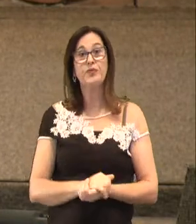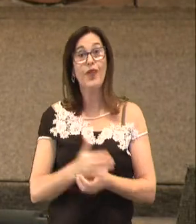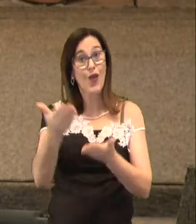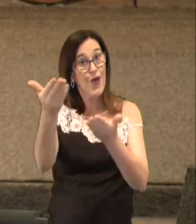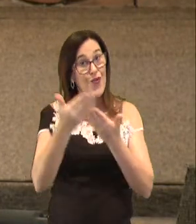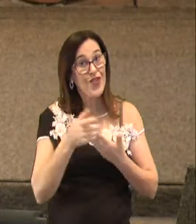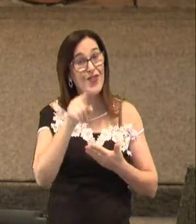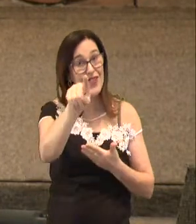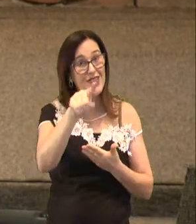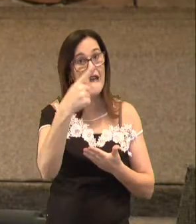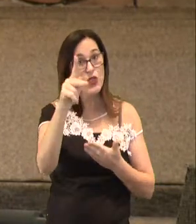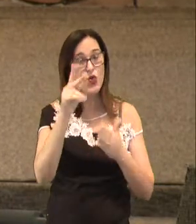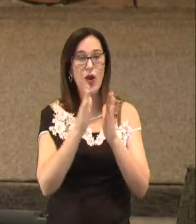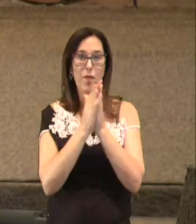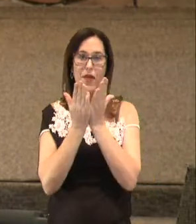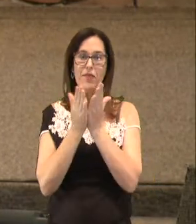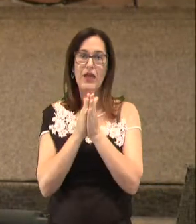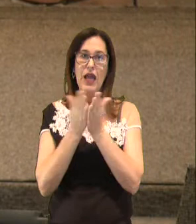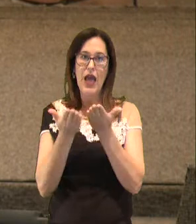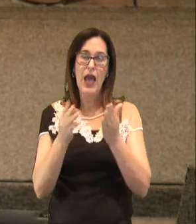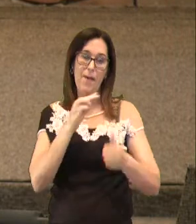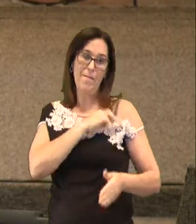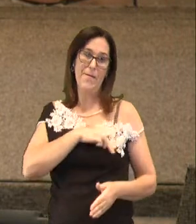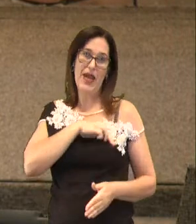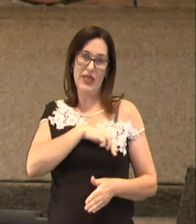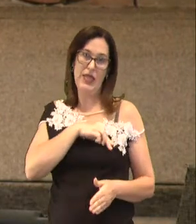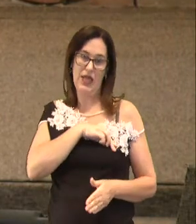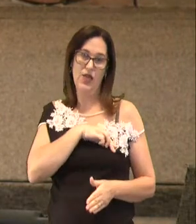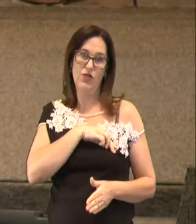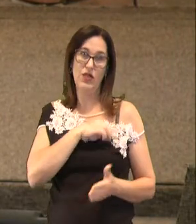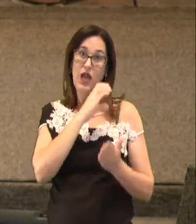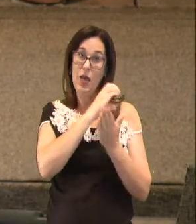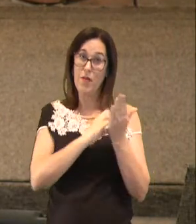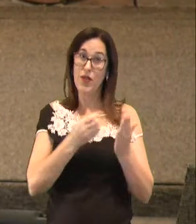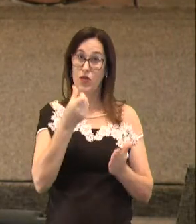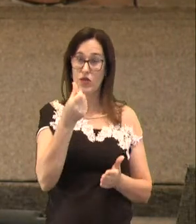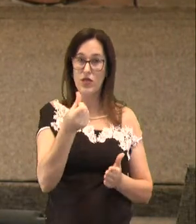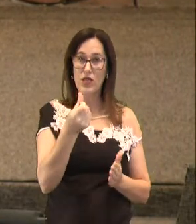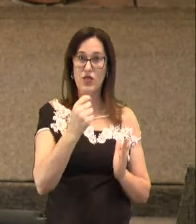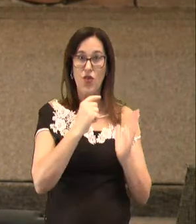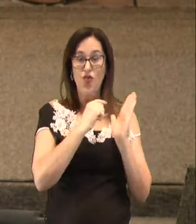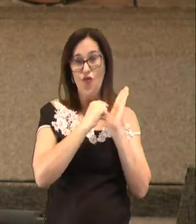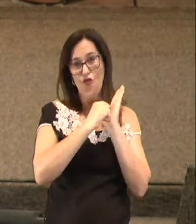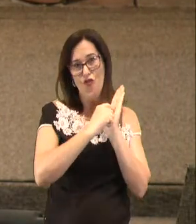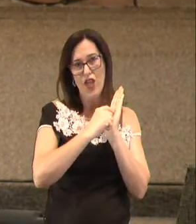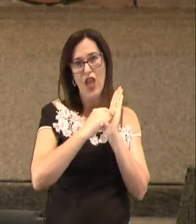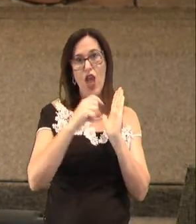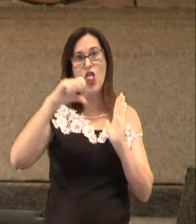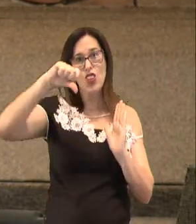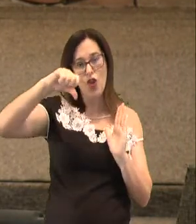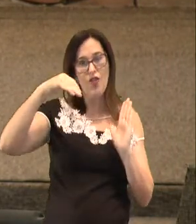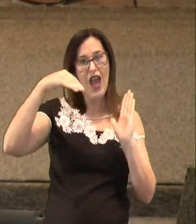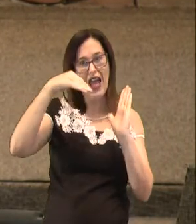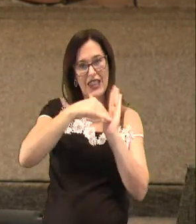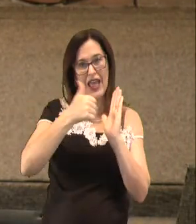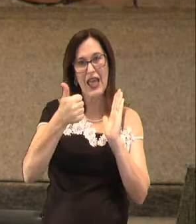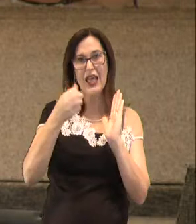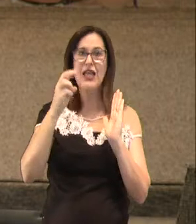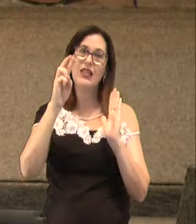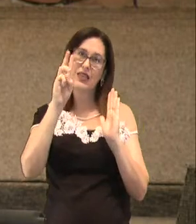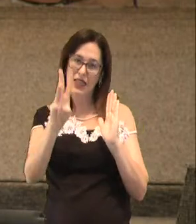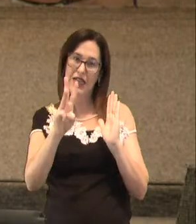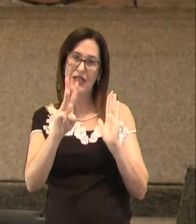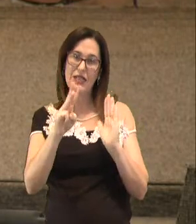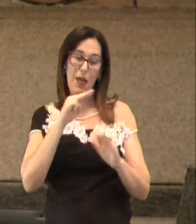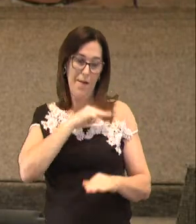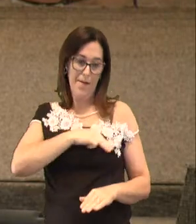convido você a abrir sua Bíblia no Evangelho de Mateus, capítulo 6, dos versos 9 a 13.